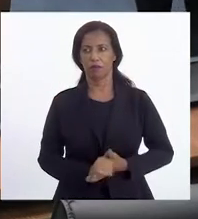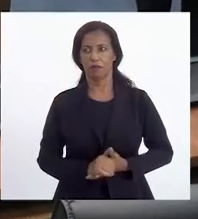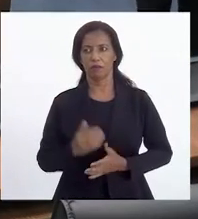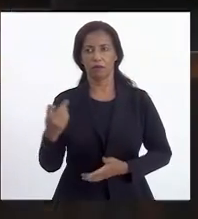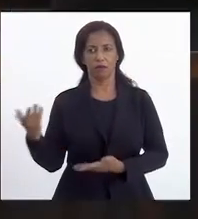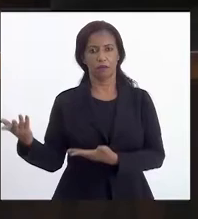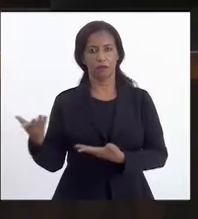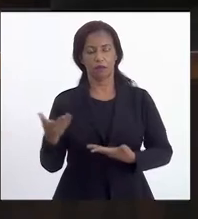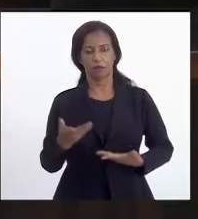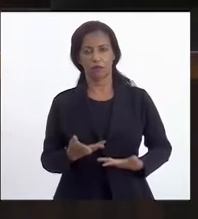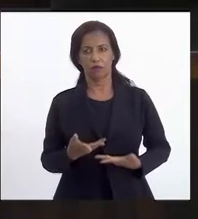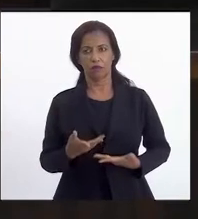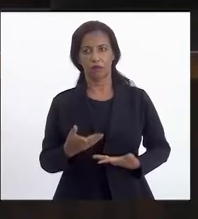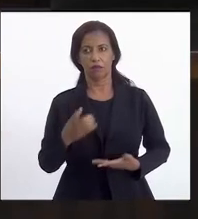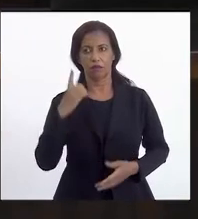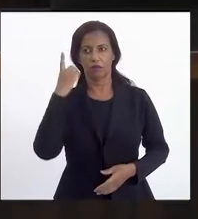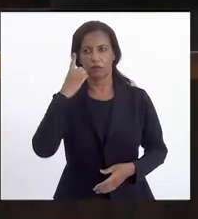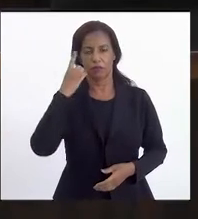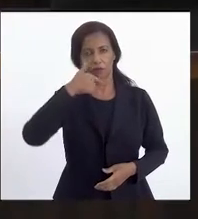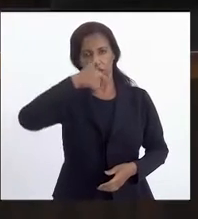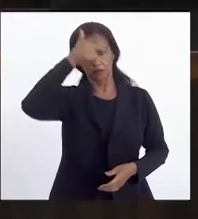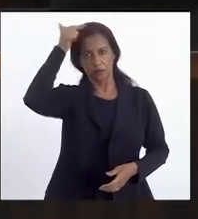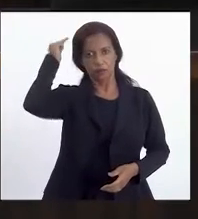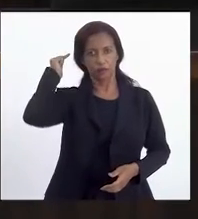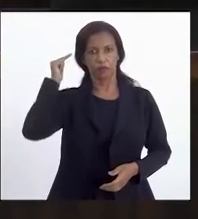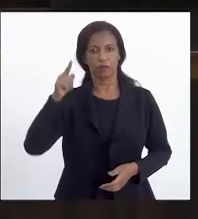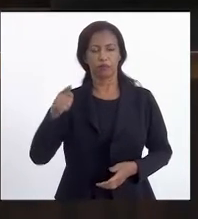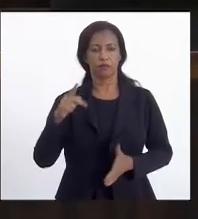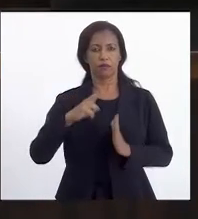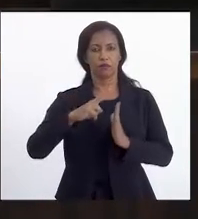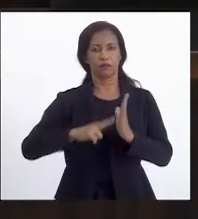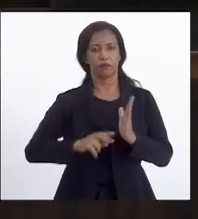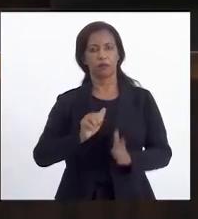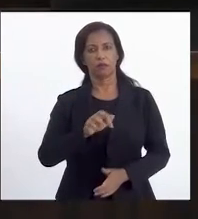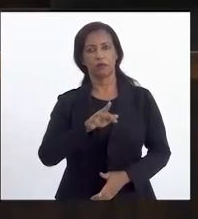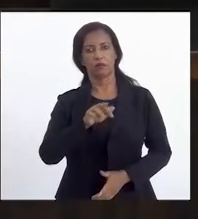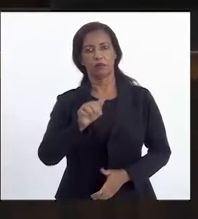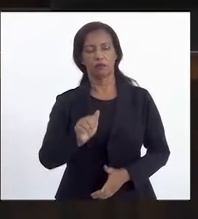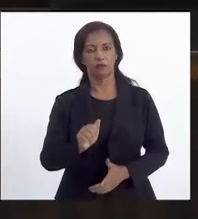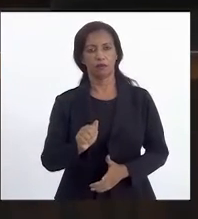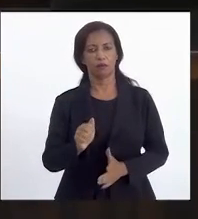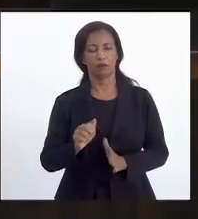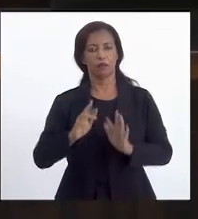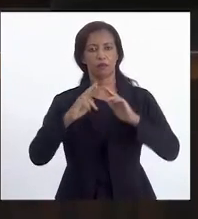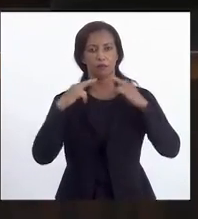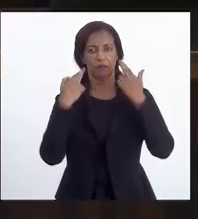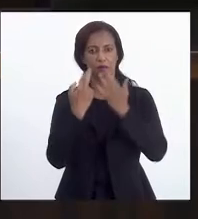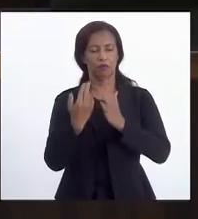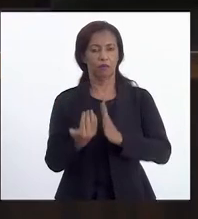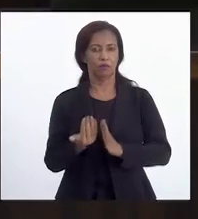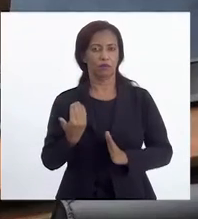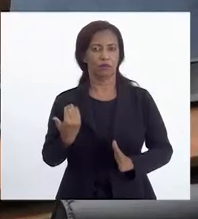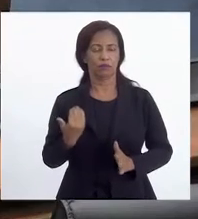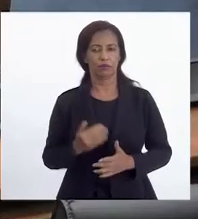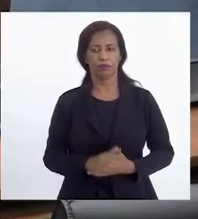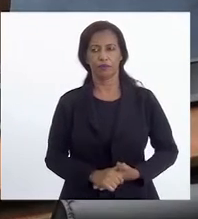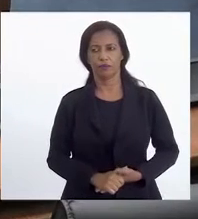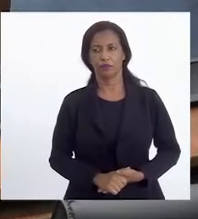presidência convida o senhor Deputado Luiz Paulo para fazer a leitura da ata da sessão anterior